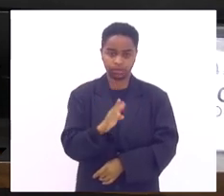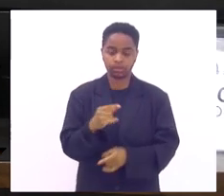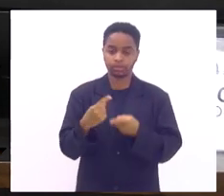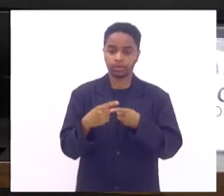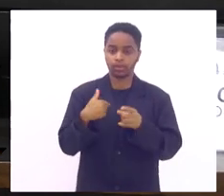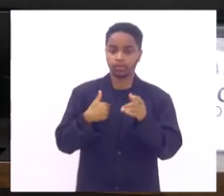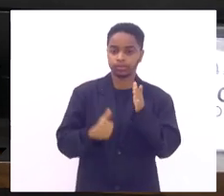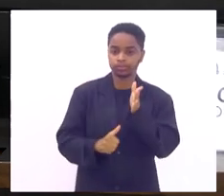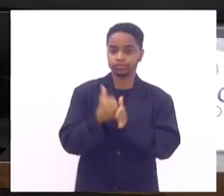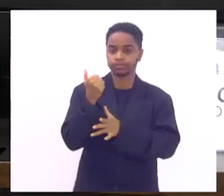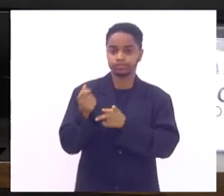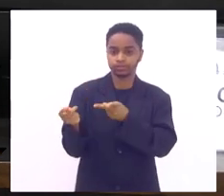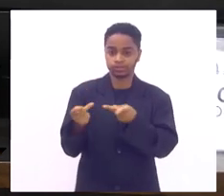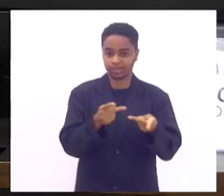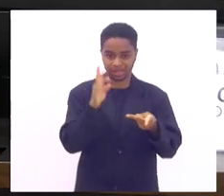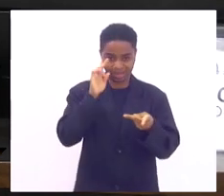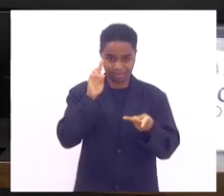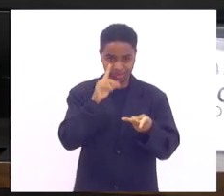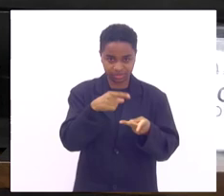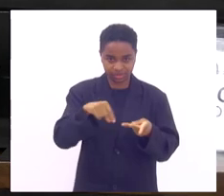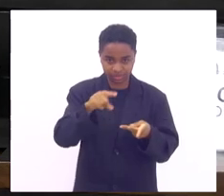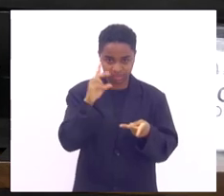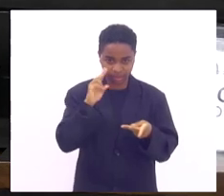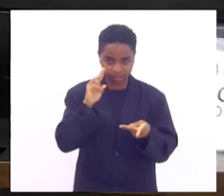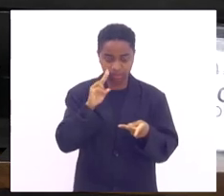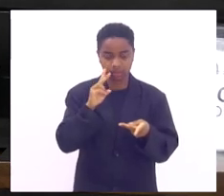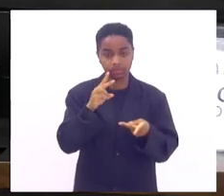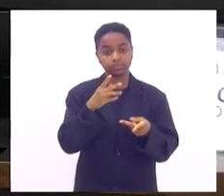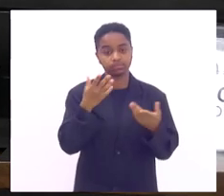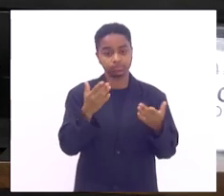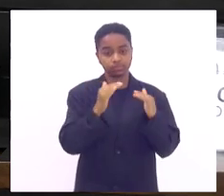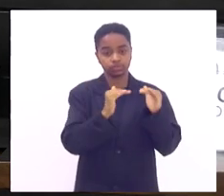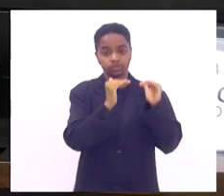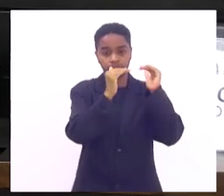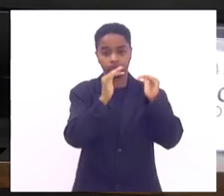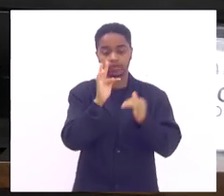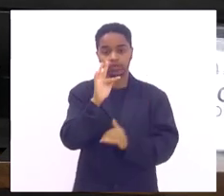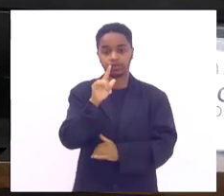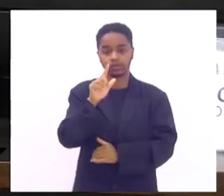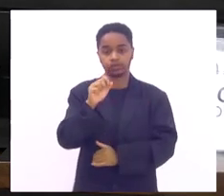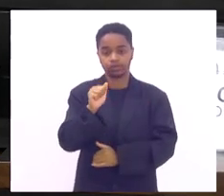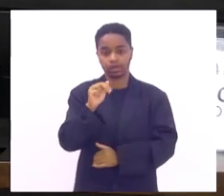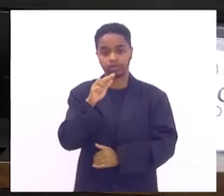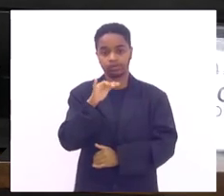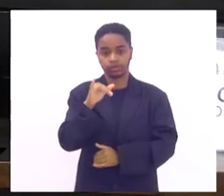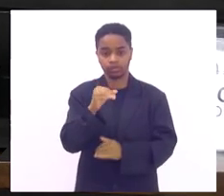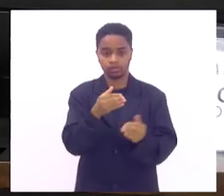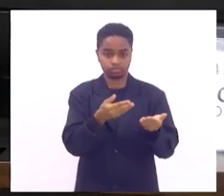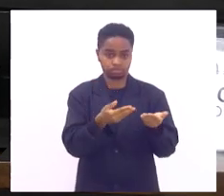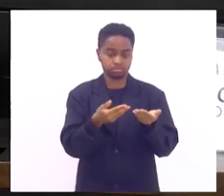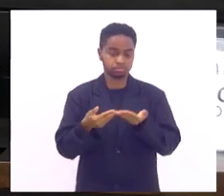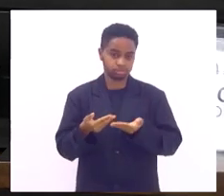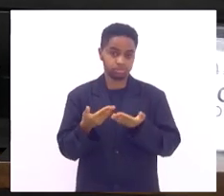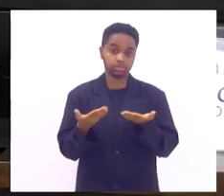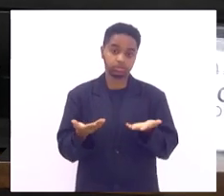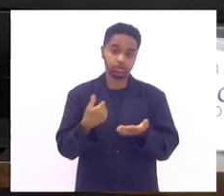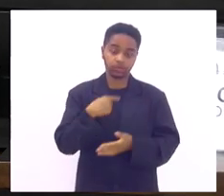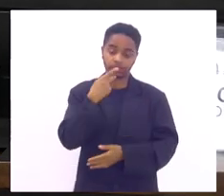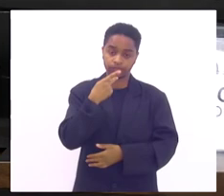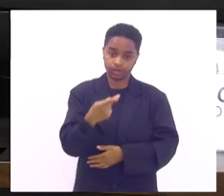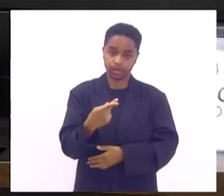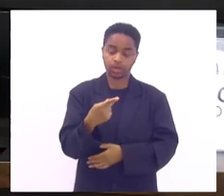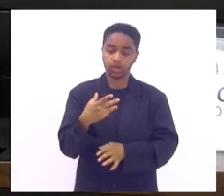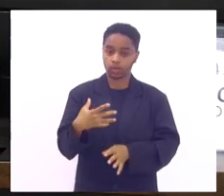presidência, lembro disso? O superintendente Flávio foi quem me recebeu lá. E eu falei, ó, o contador e a